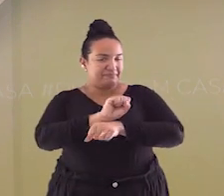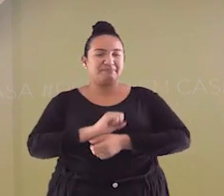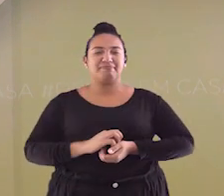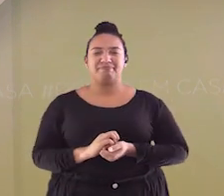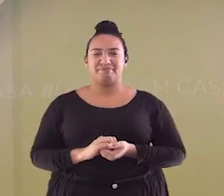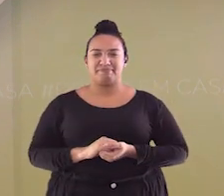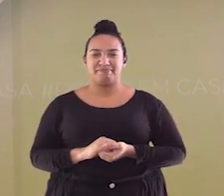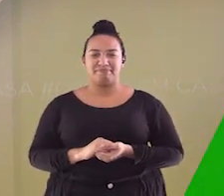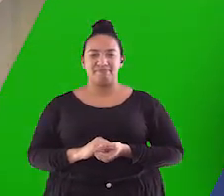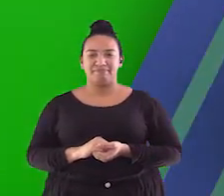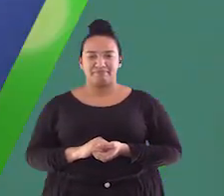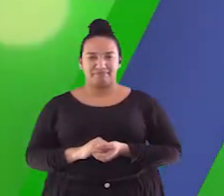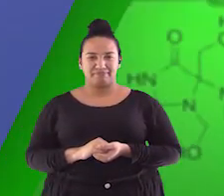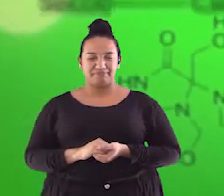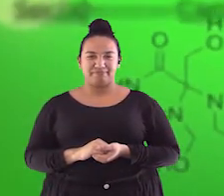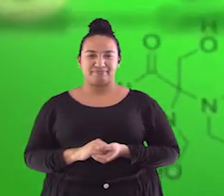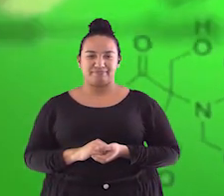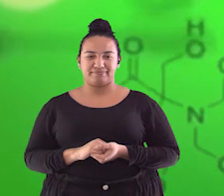um pouquinho.